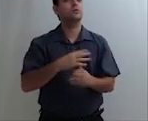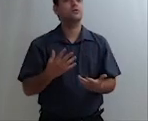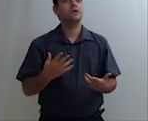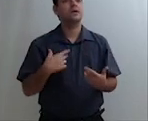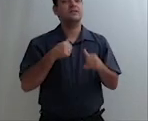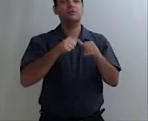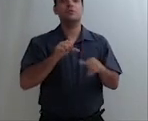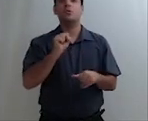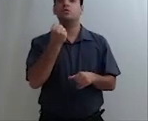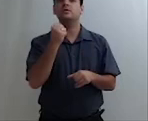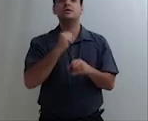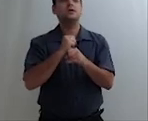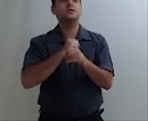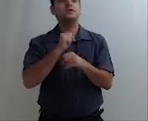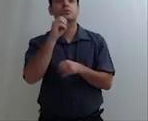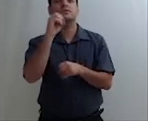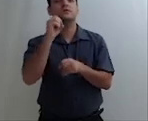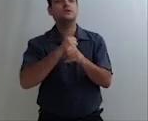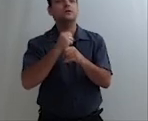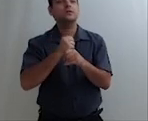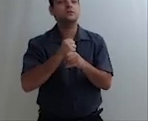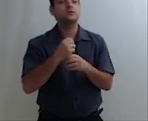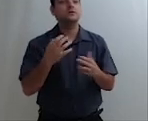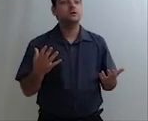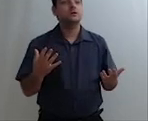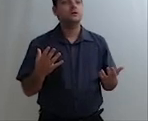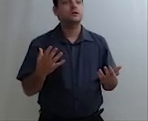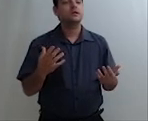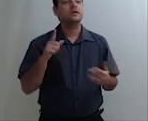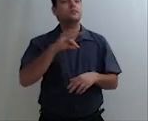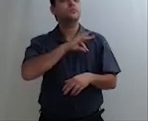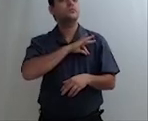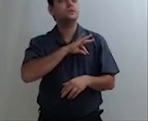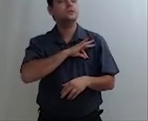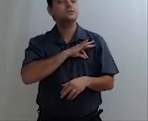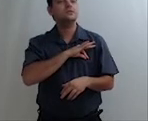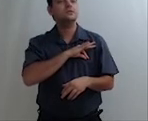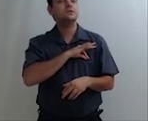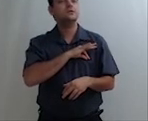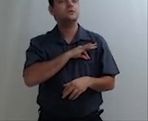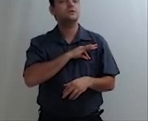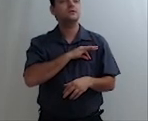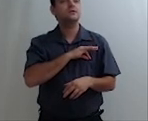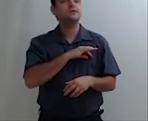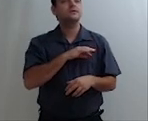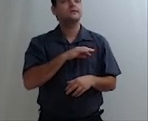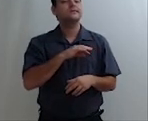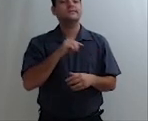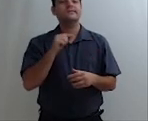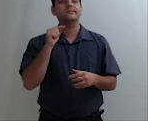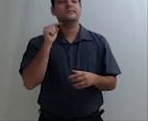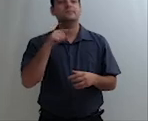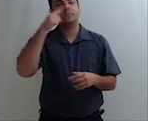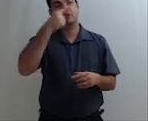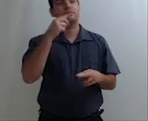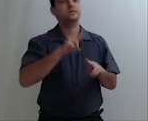anos deusão e a própria polícia uma atitude muito digna né ressalt É eu sei Procurou a a